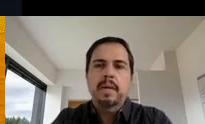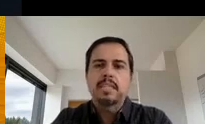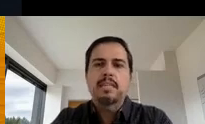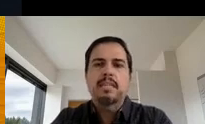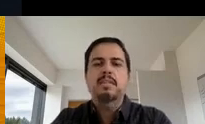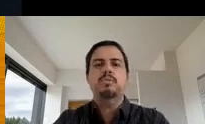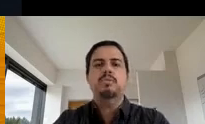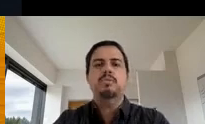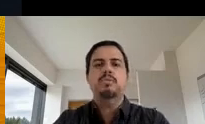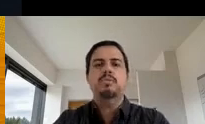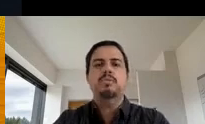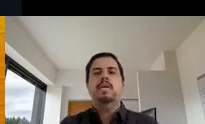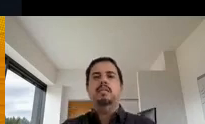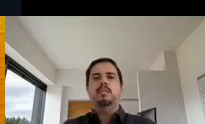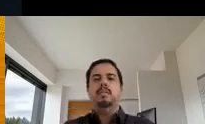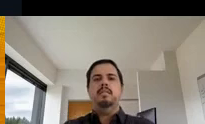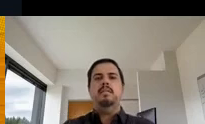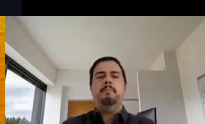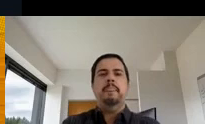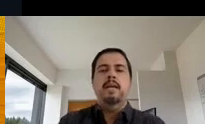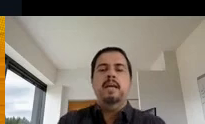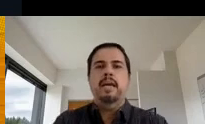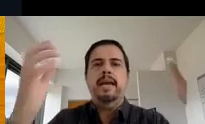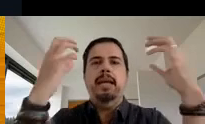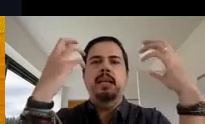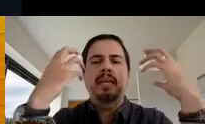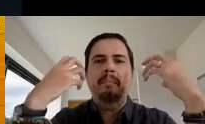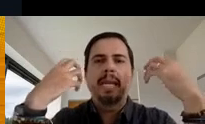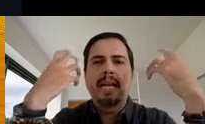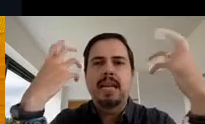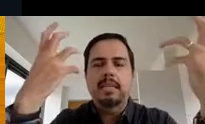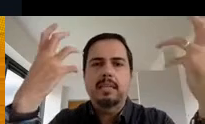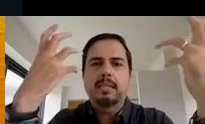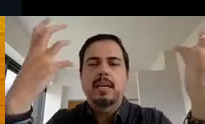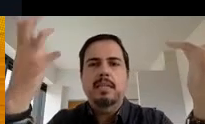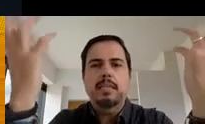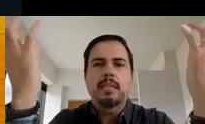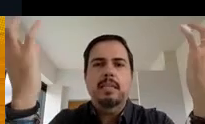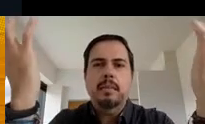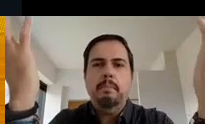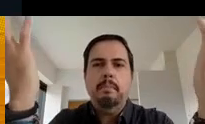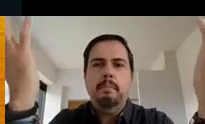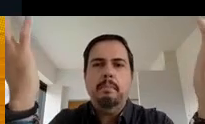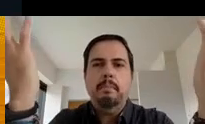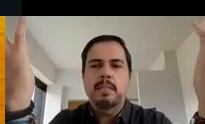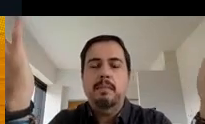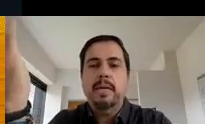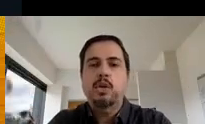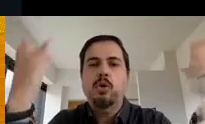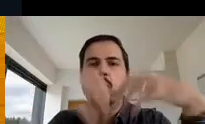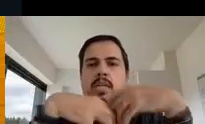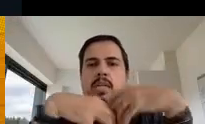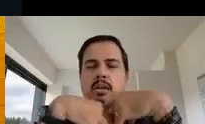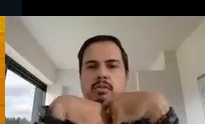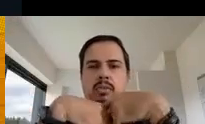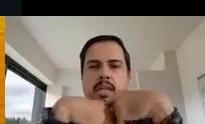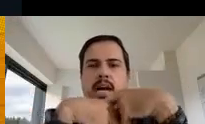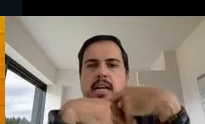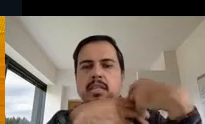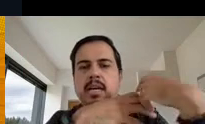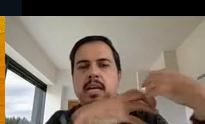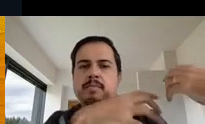usar a partir dessa inclusão digital dela, entendem? Essa é a beleza dessa parte